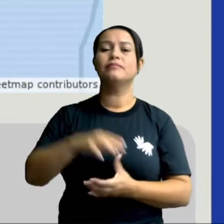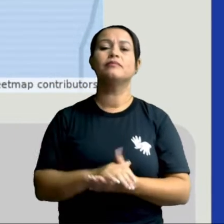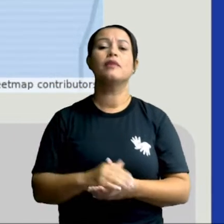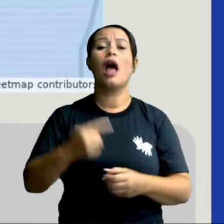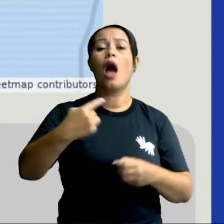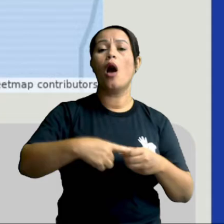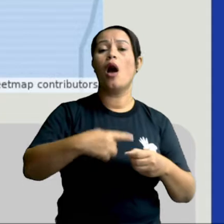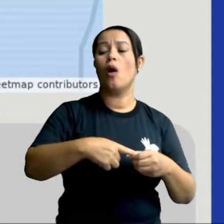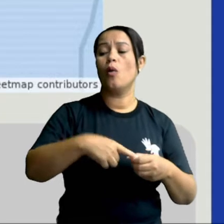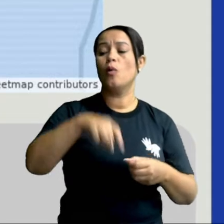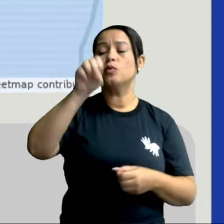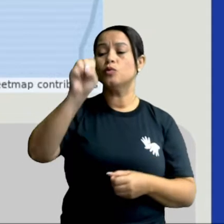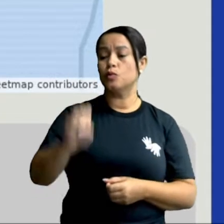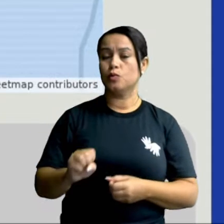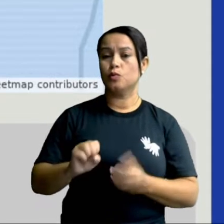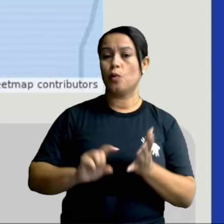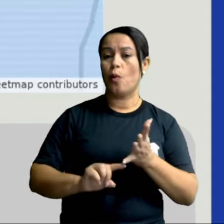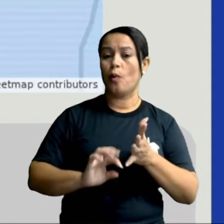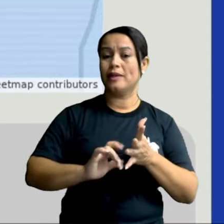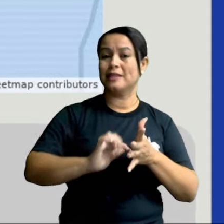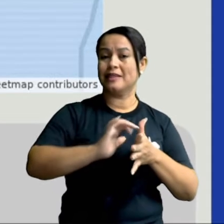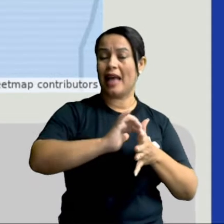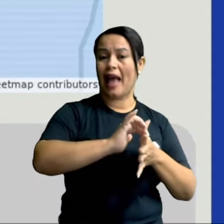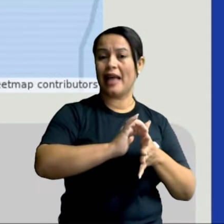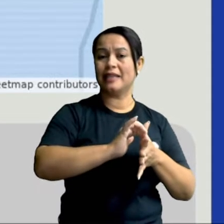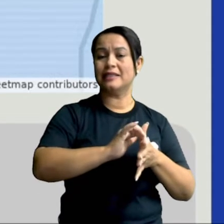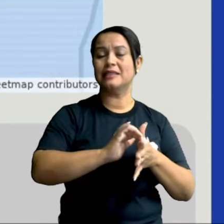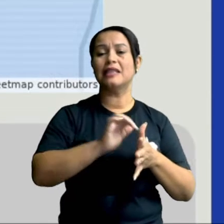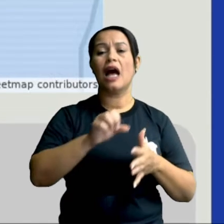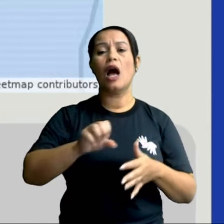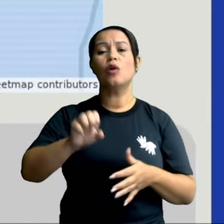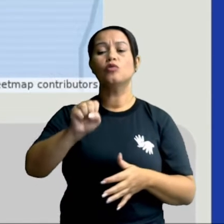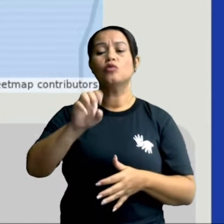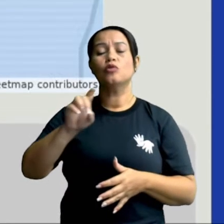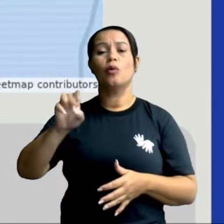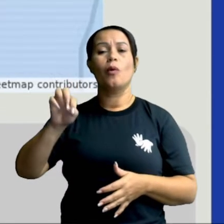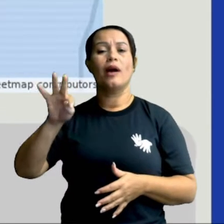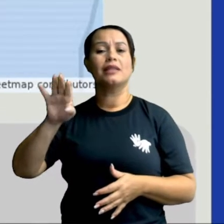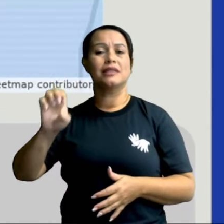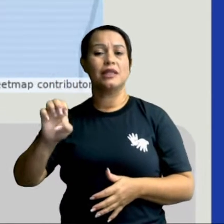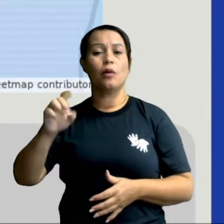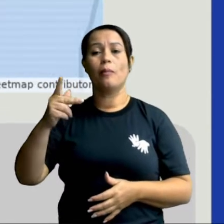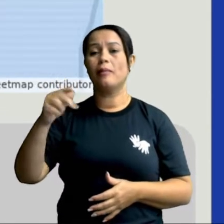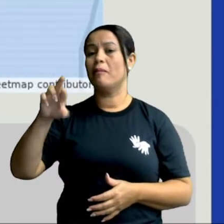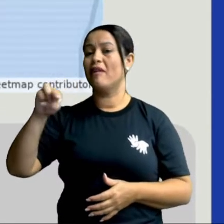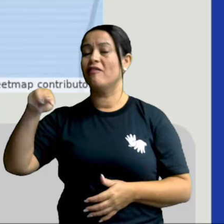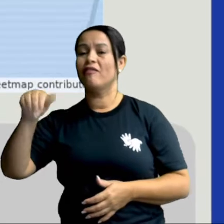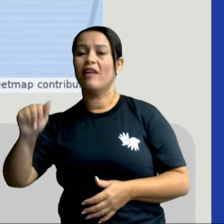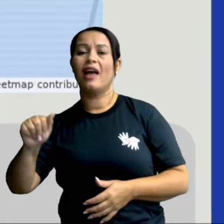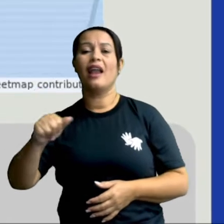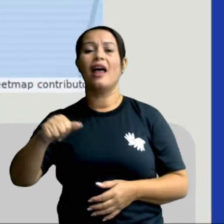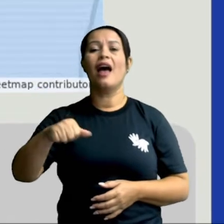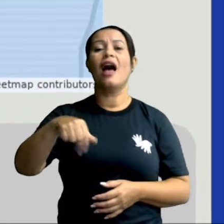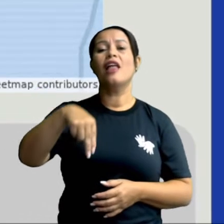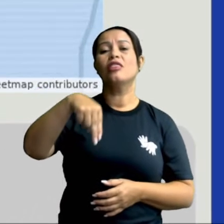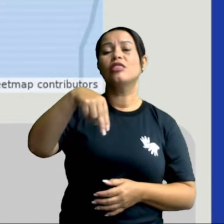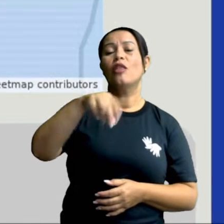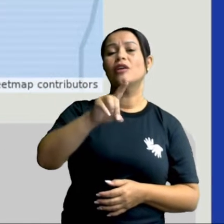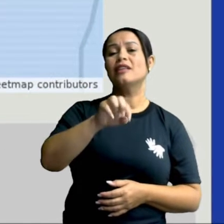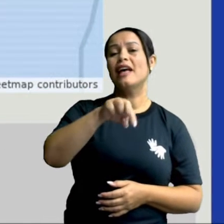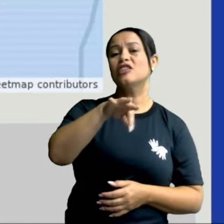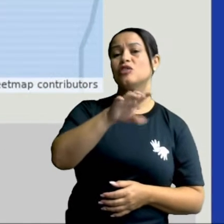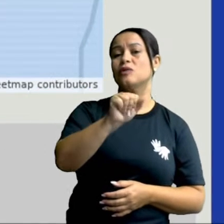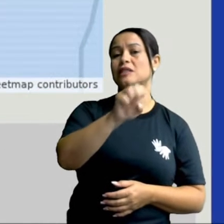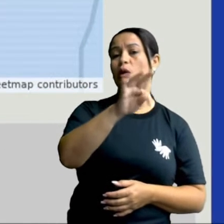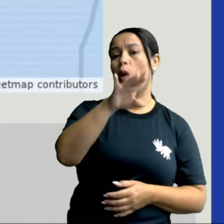Ao sul, com Escada. Ao sudoeste, com Primavera. A nordeste, com São Lourenço da